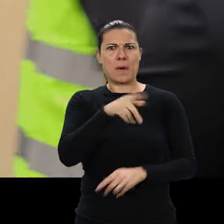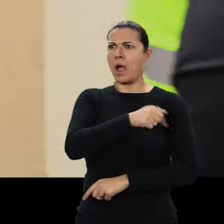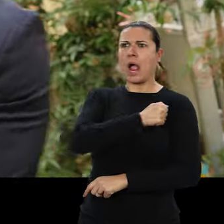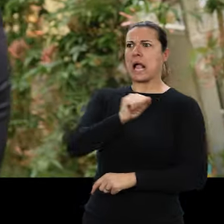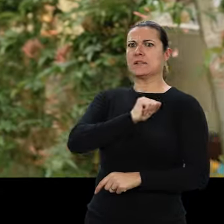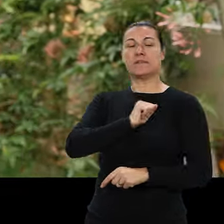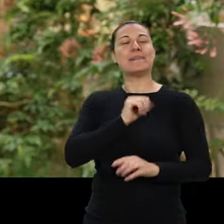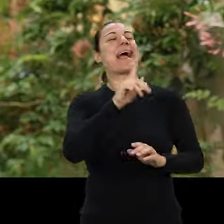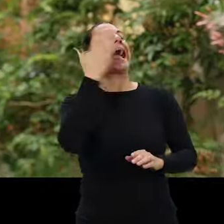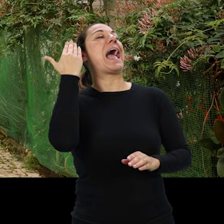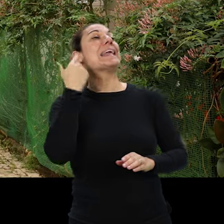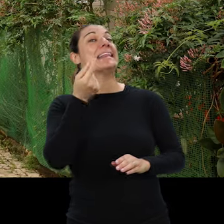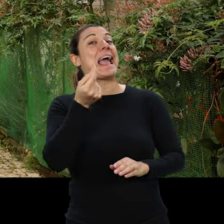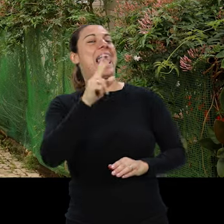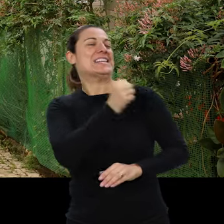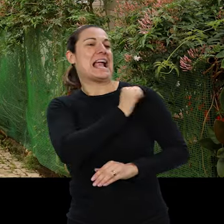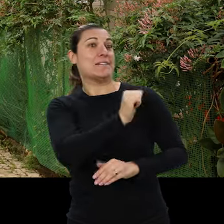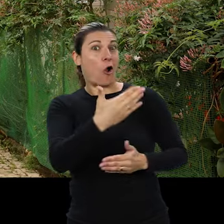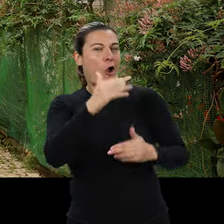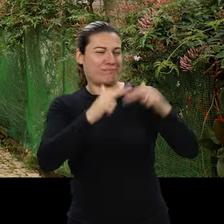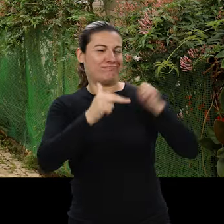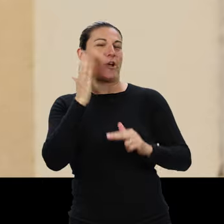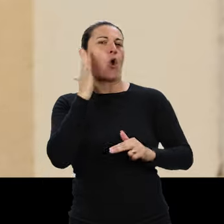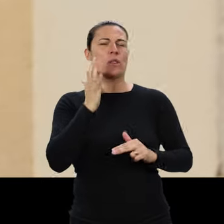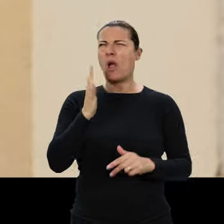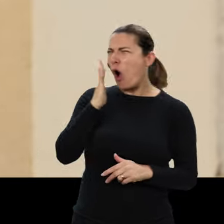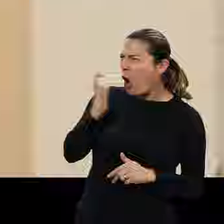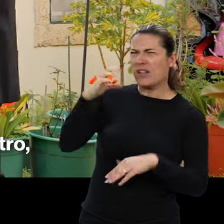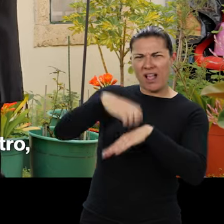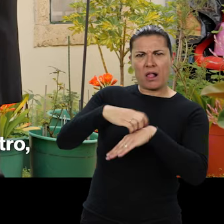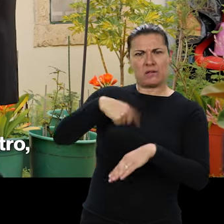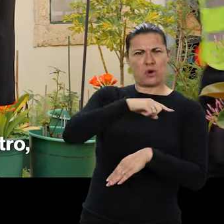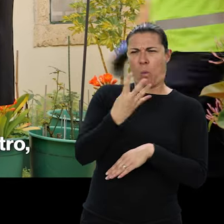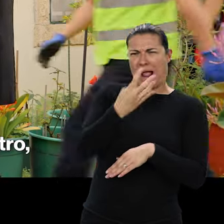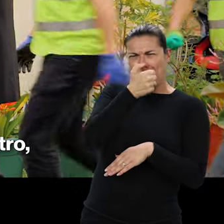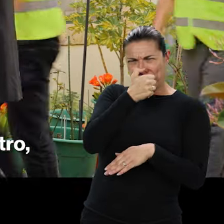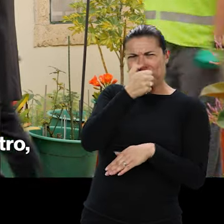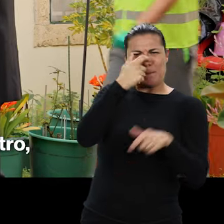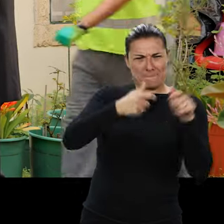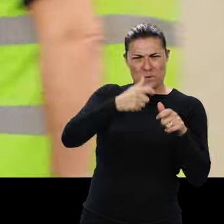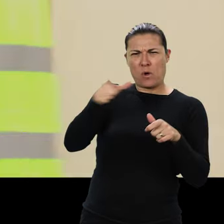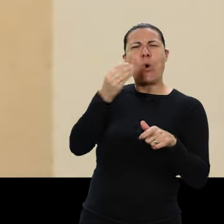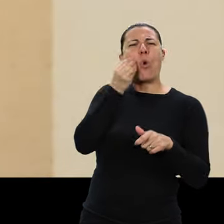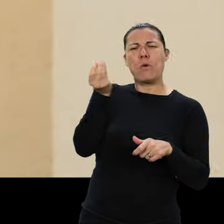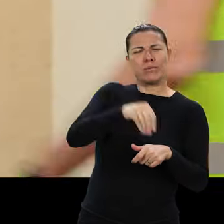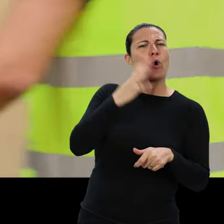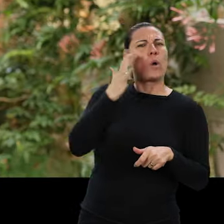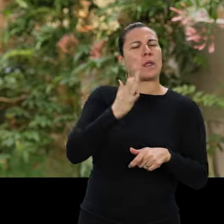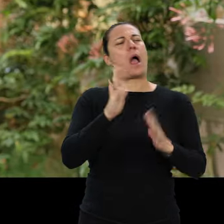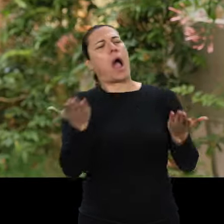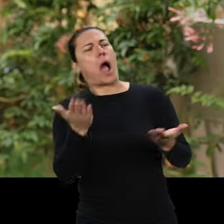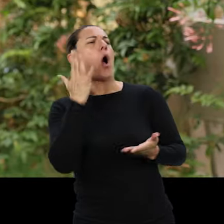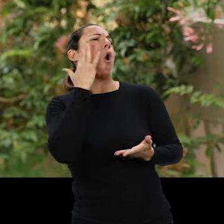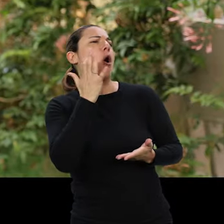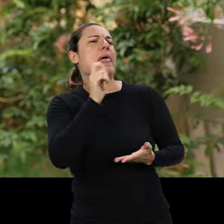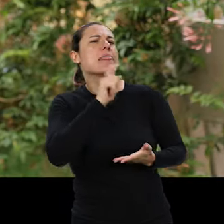casa. Era a vossa casa. Agora aqui vai ser um hotel. Um hotel? Mas nós quase nunca vemos aqui os quatro e onde é que vai enfiar aqui um hotel? Então,